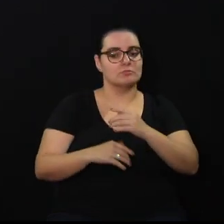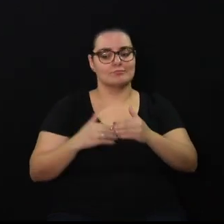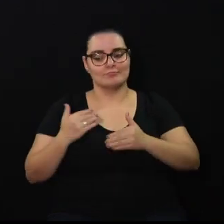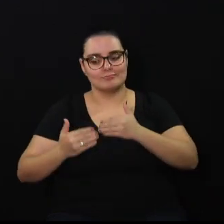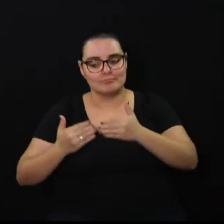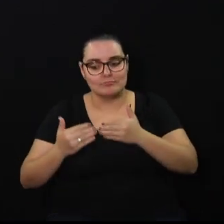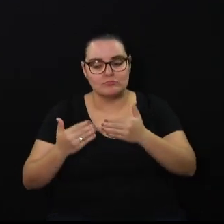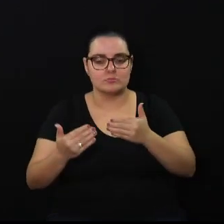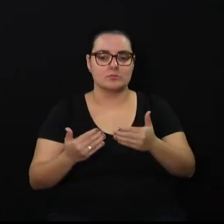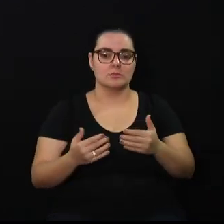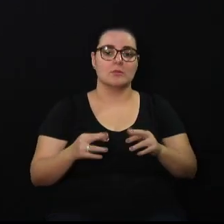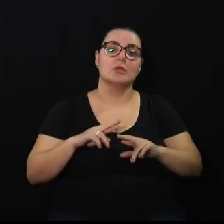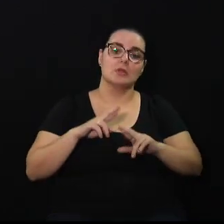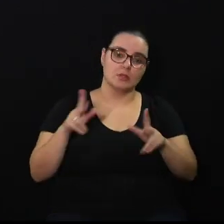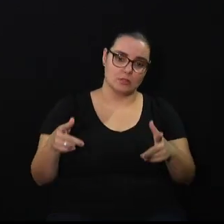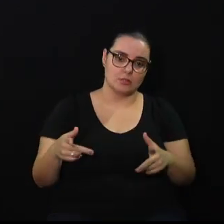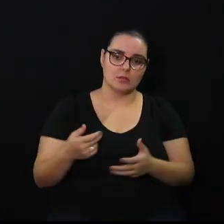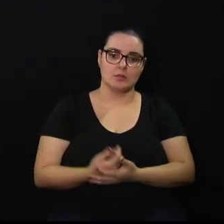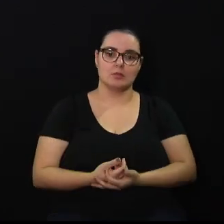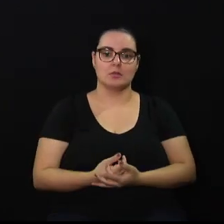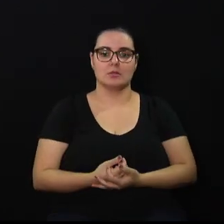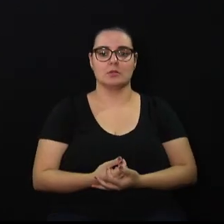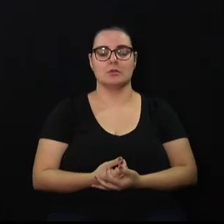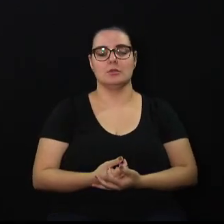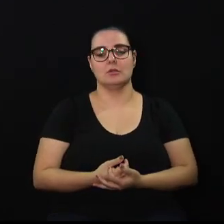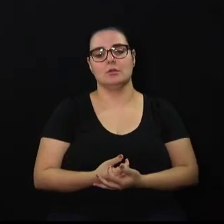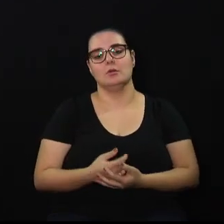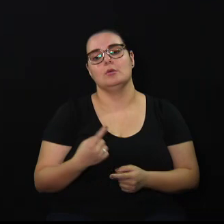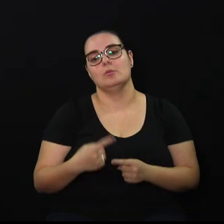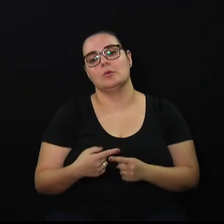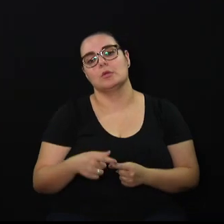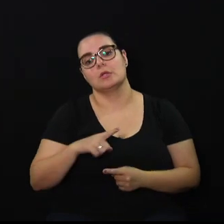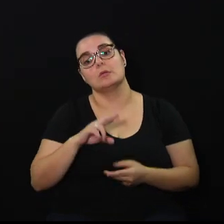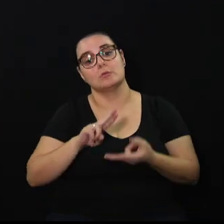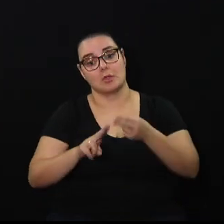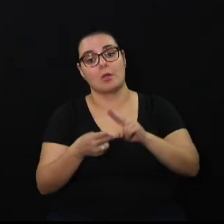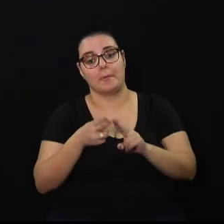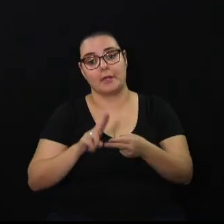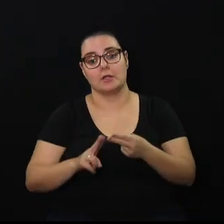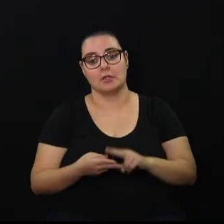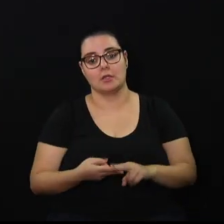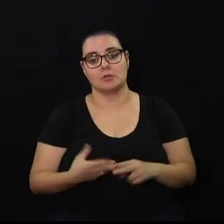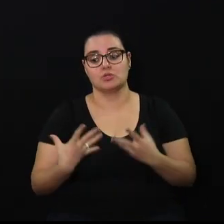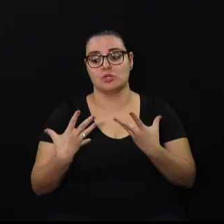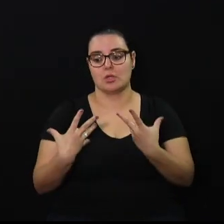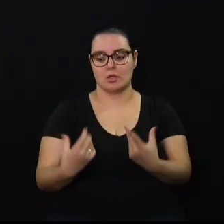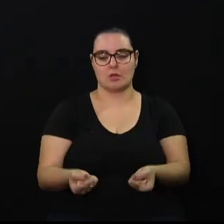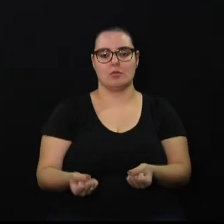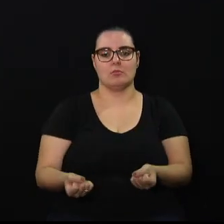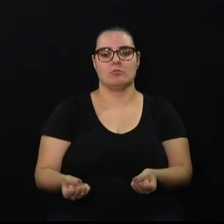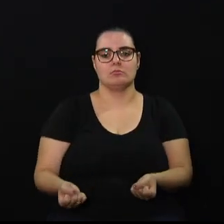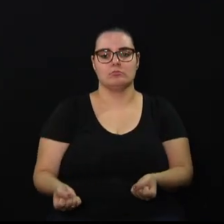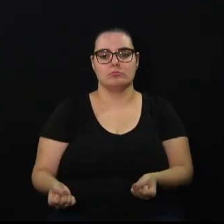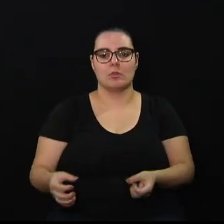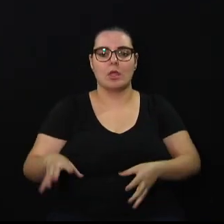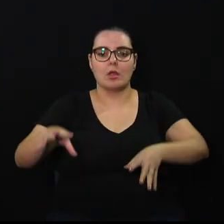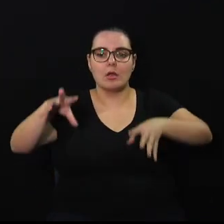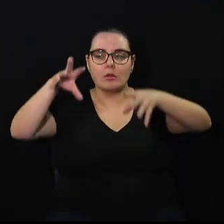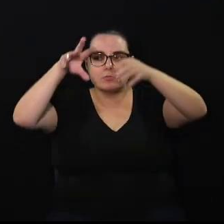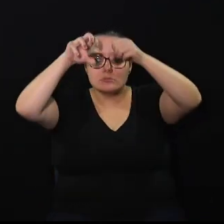diferente é porque a gente tem esse essa habilidade de recebimento no cérebro